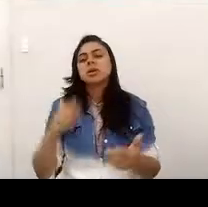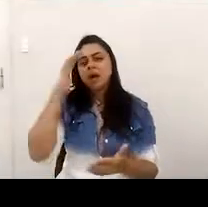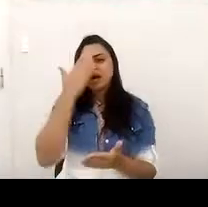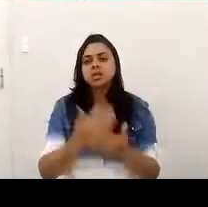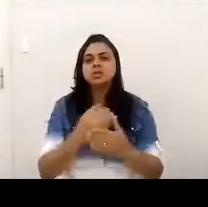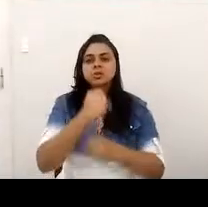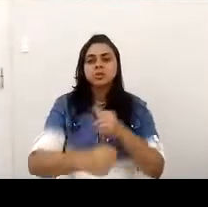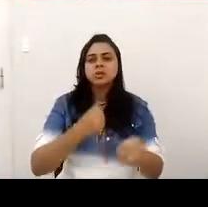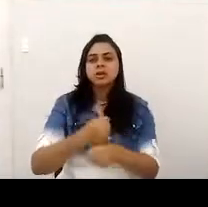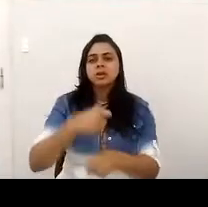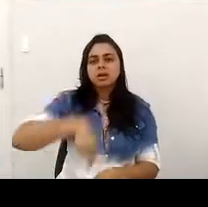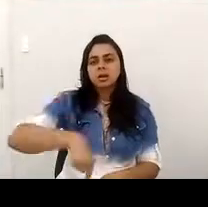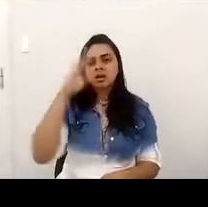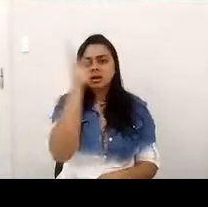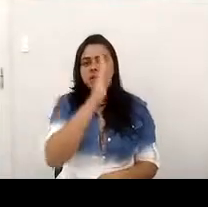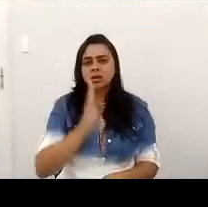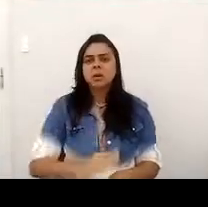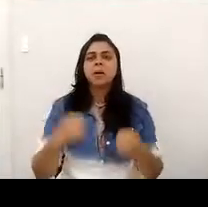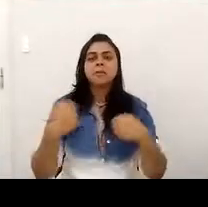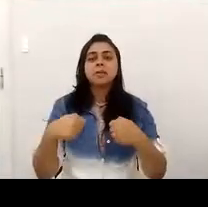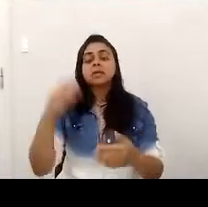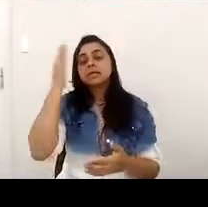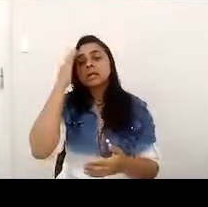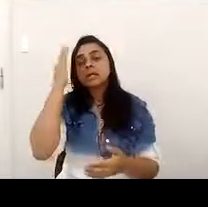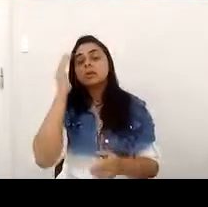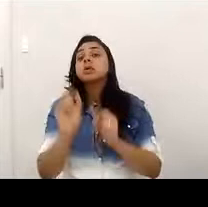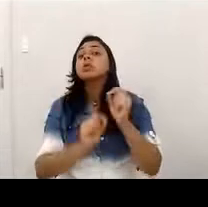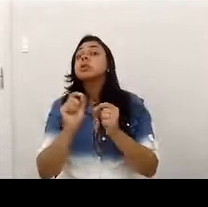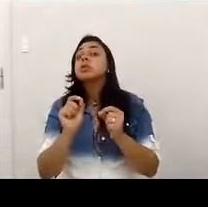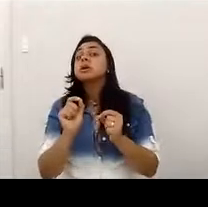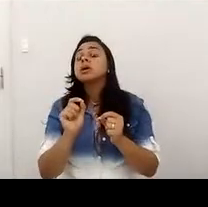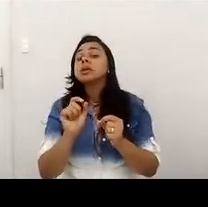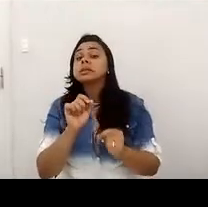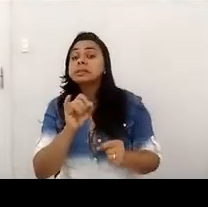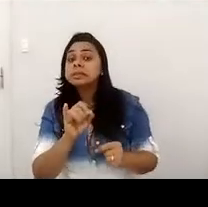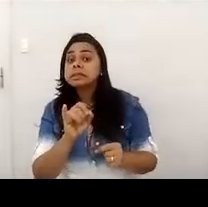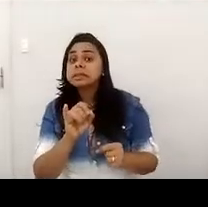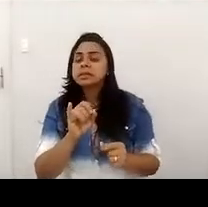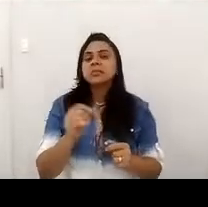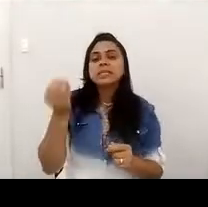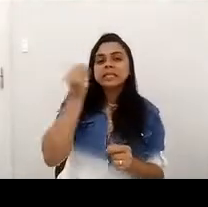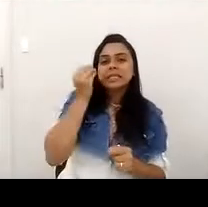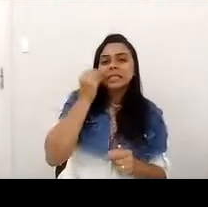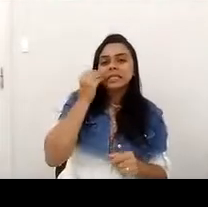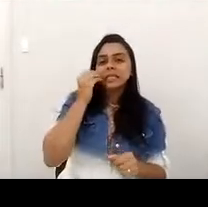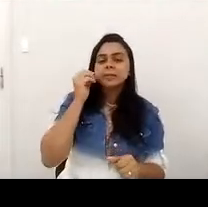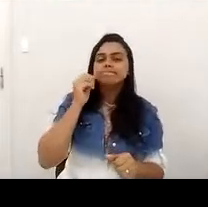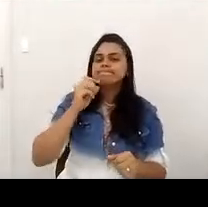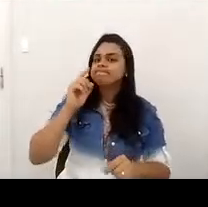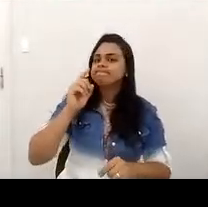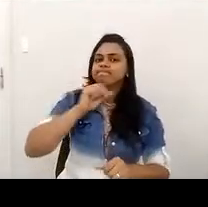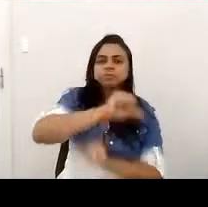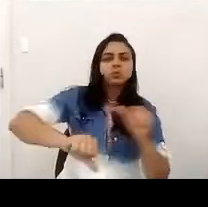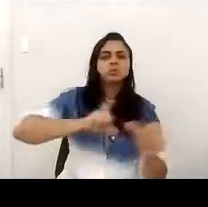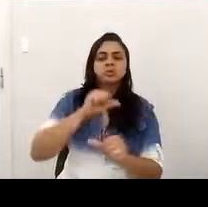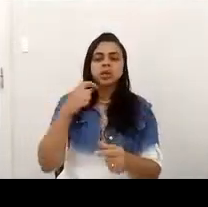gente precisa ver o que, que vai acontecer para a gente tentar reverter algumas coisas, né? Algumas decisões que